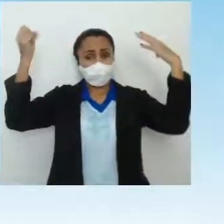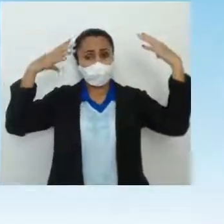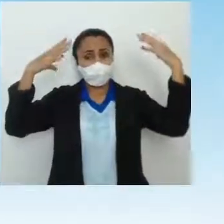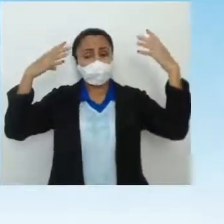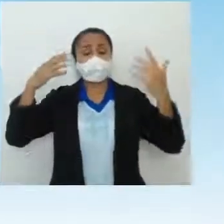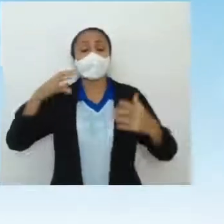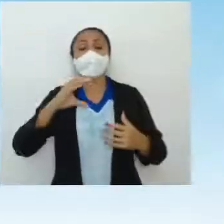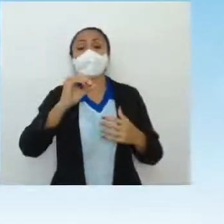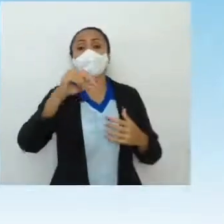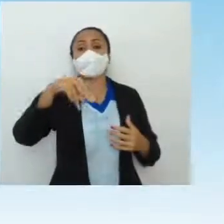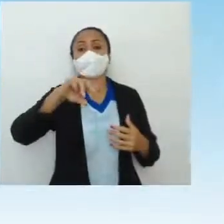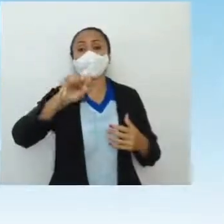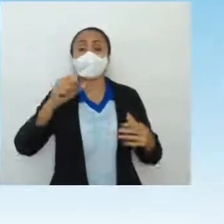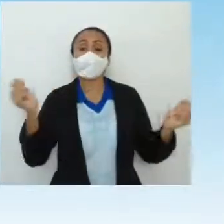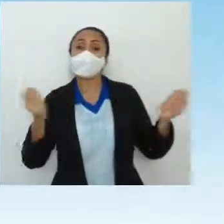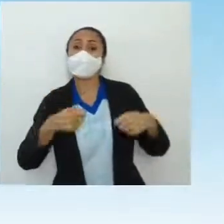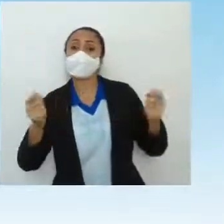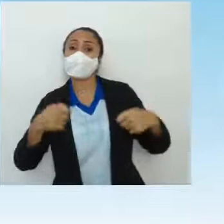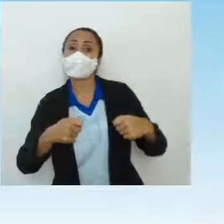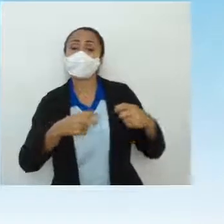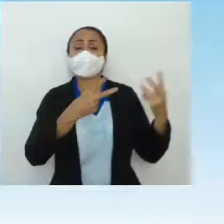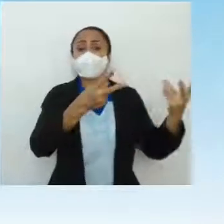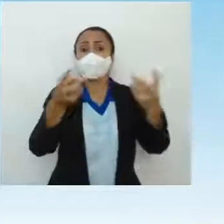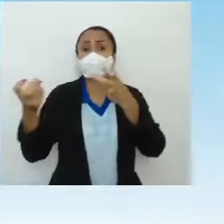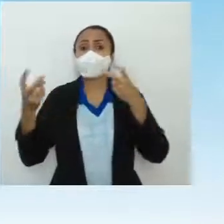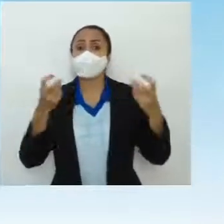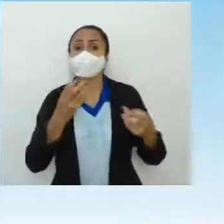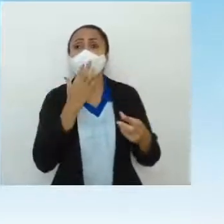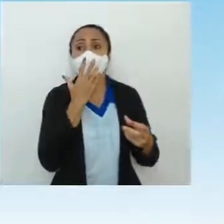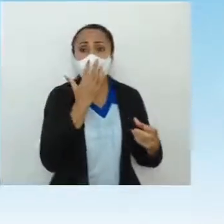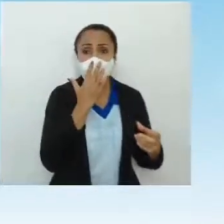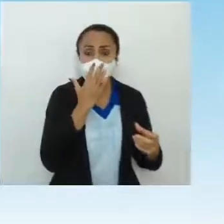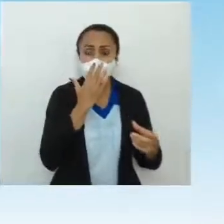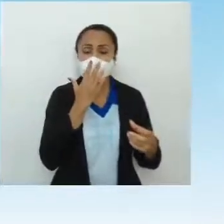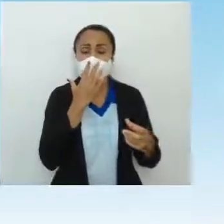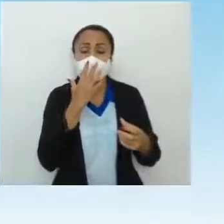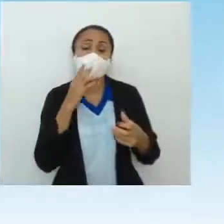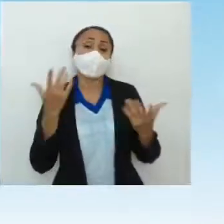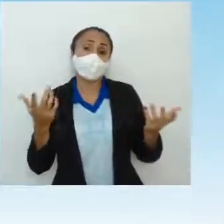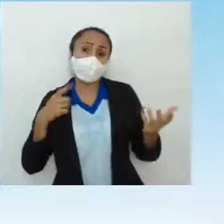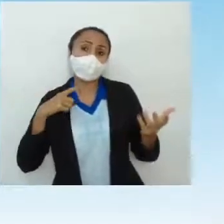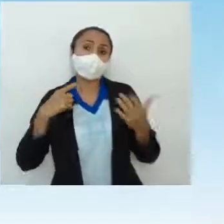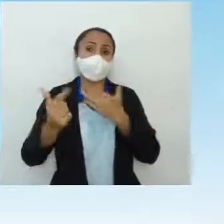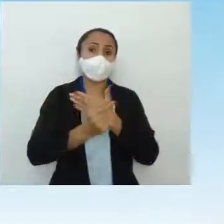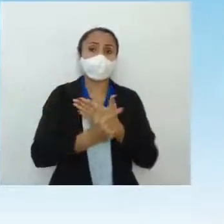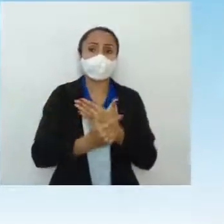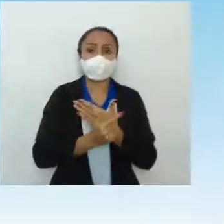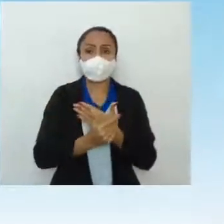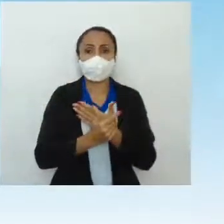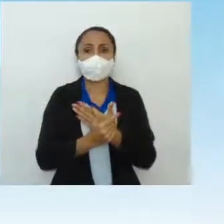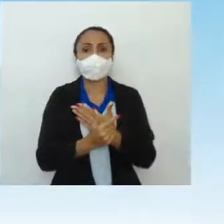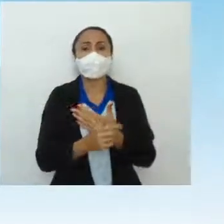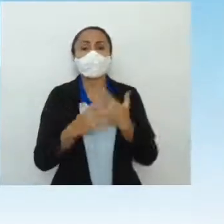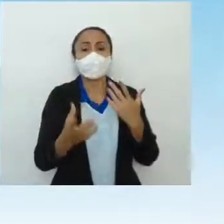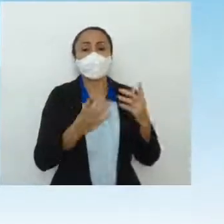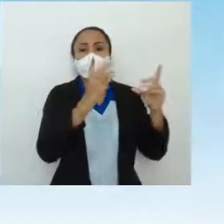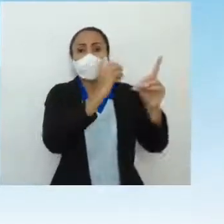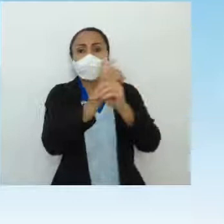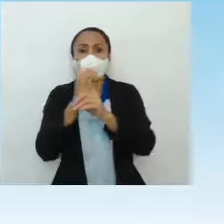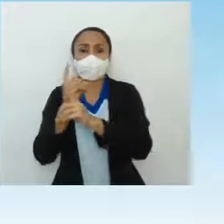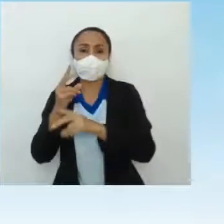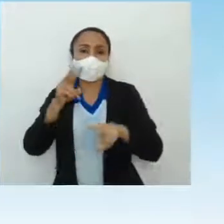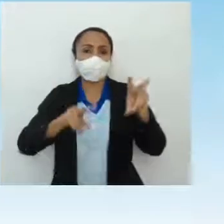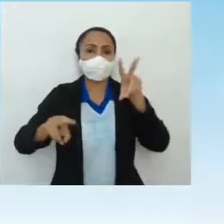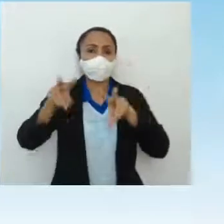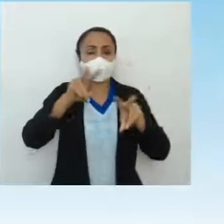vão possibilitar a percepção de cores, pois são eles que vão funcionar determinando a visão